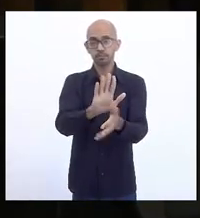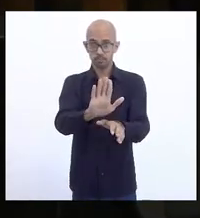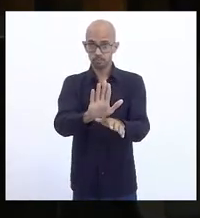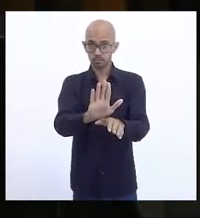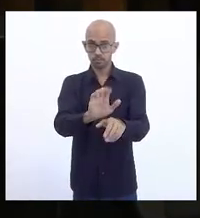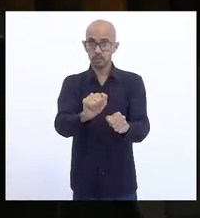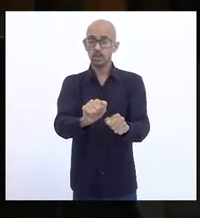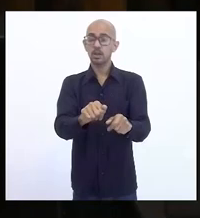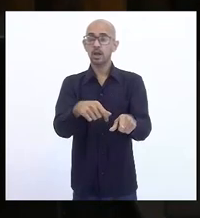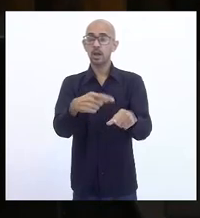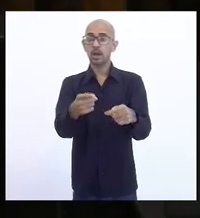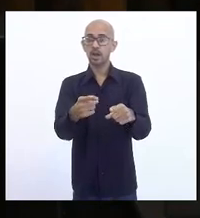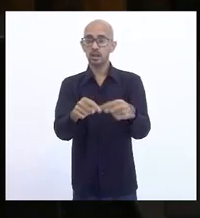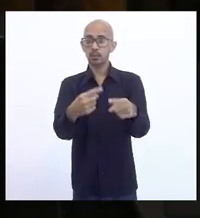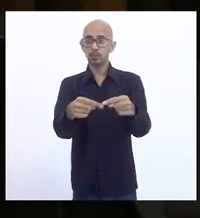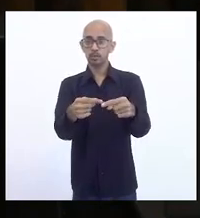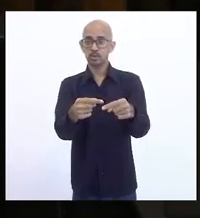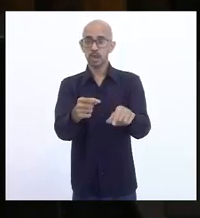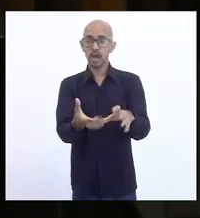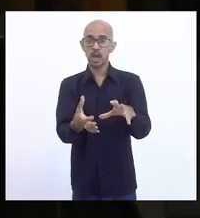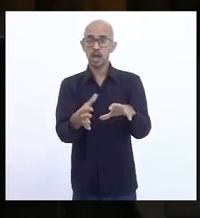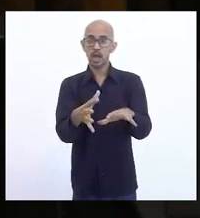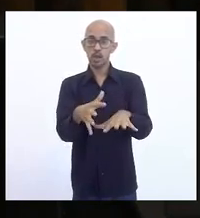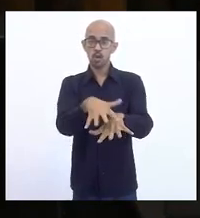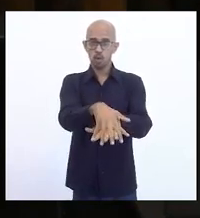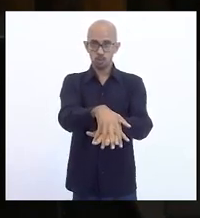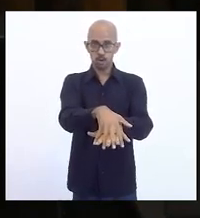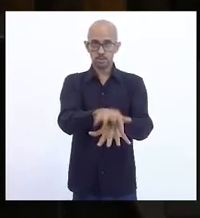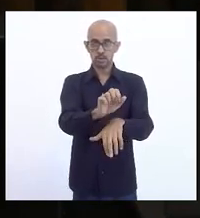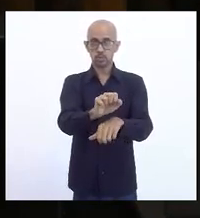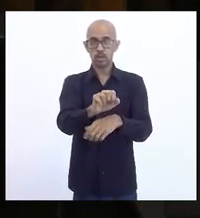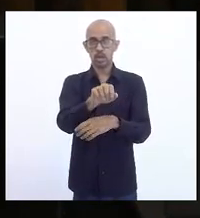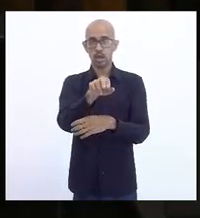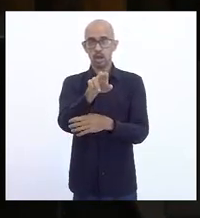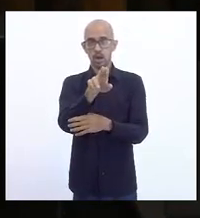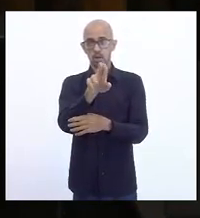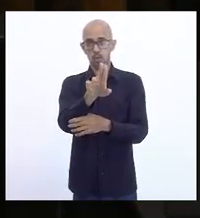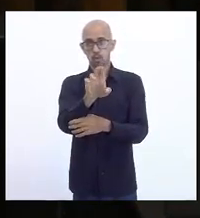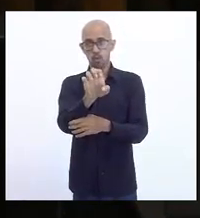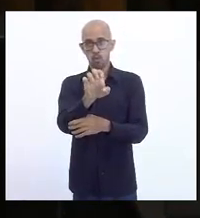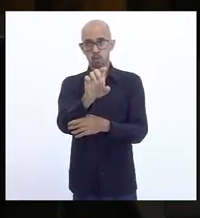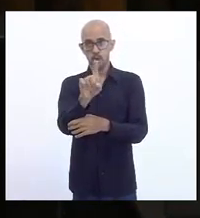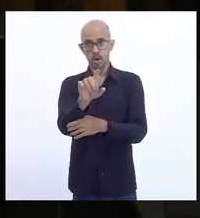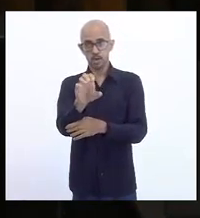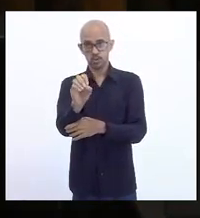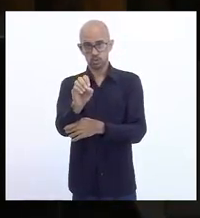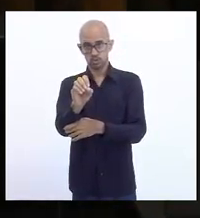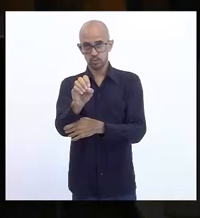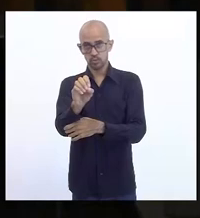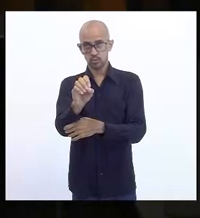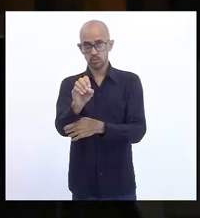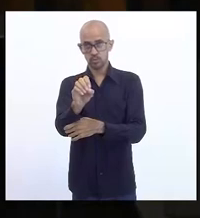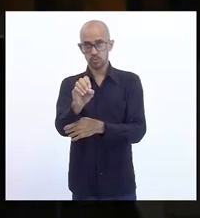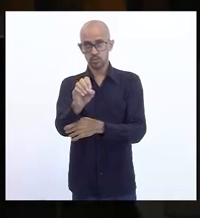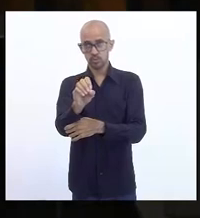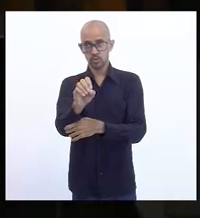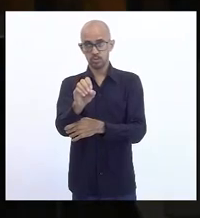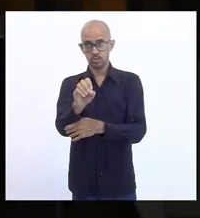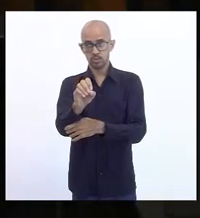a incorporação da UESO pela UERJ. Senhora presidente. Só um minuto. Eu